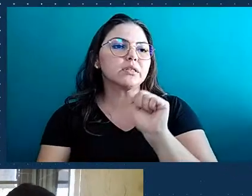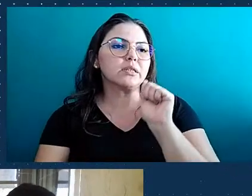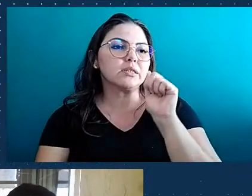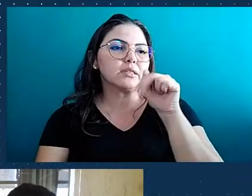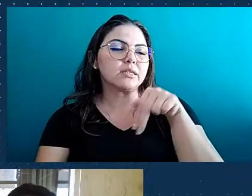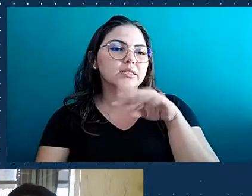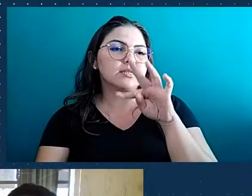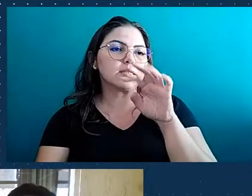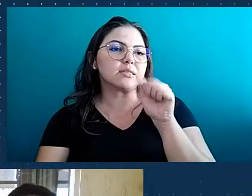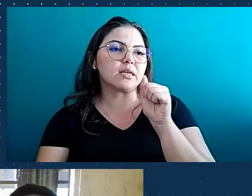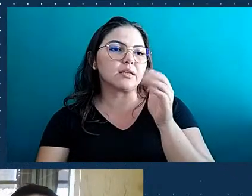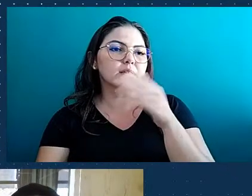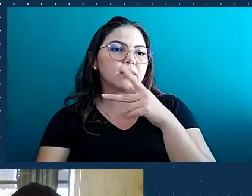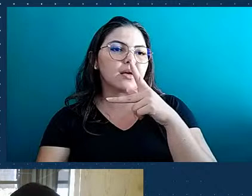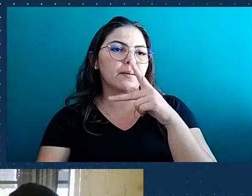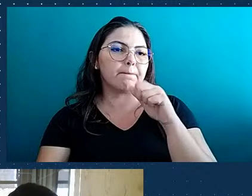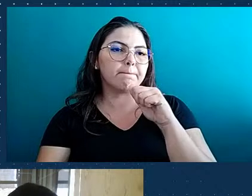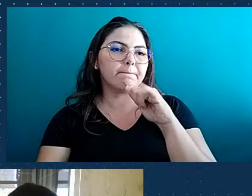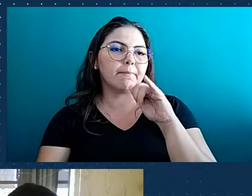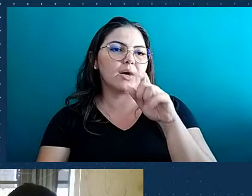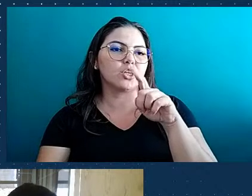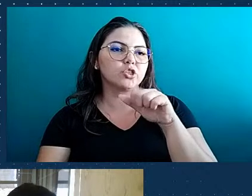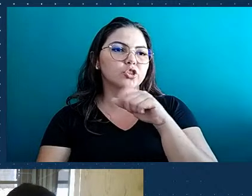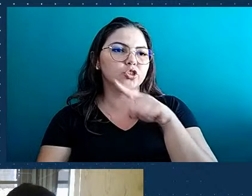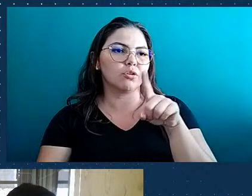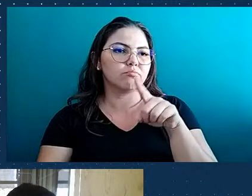peso, artigos, teses ou livros?